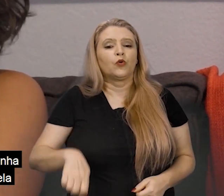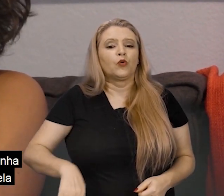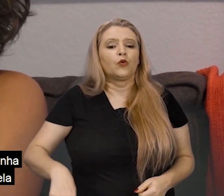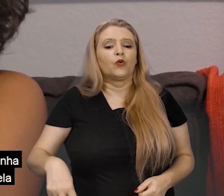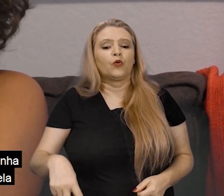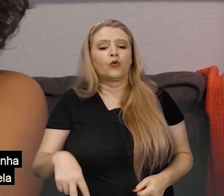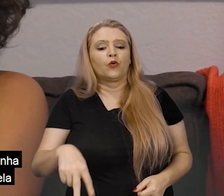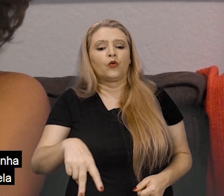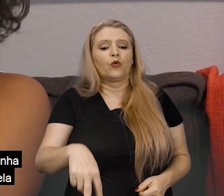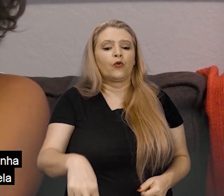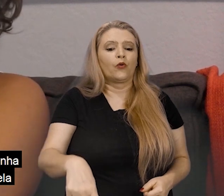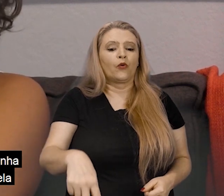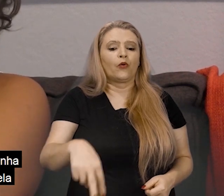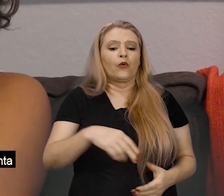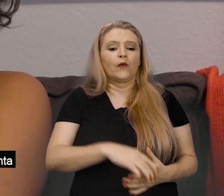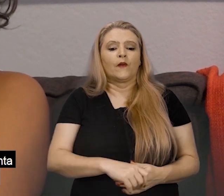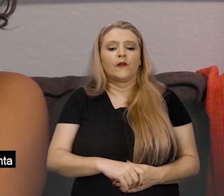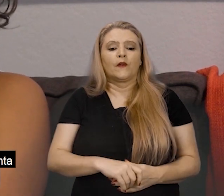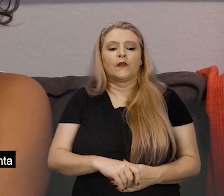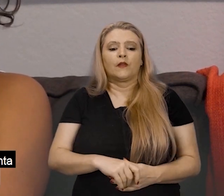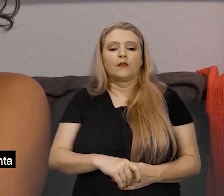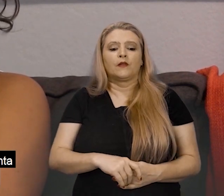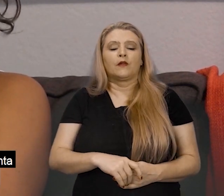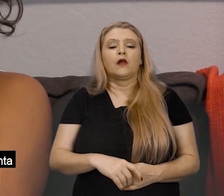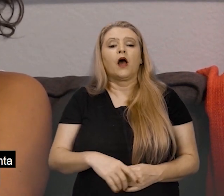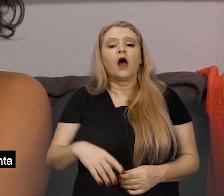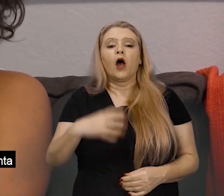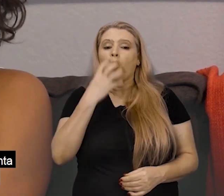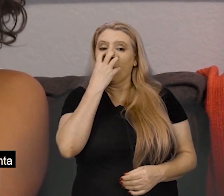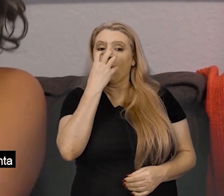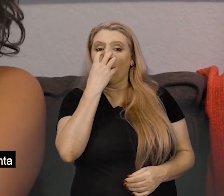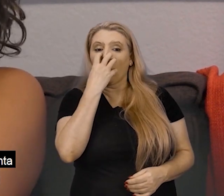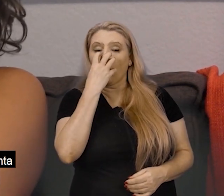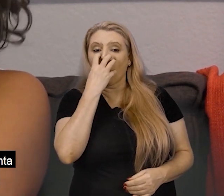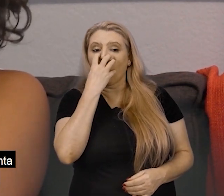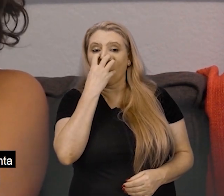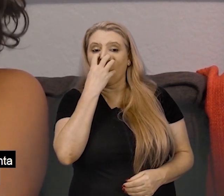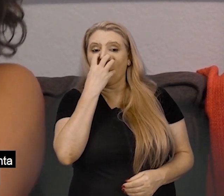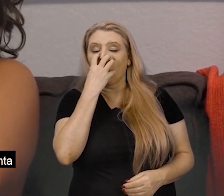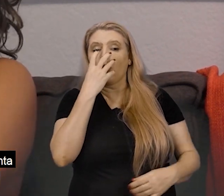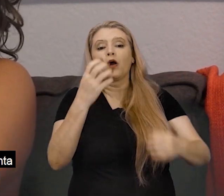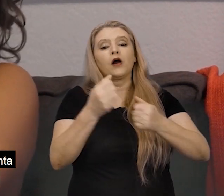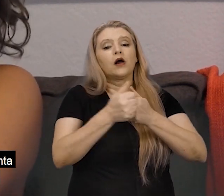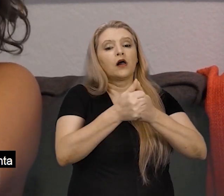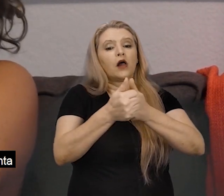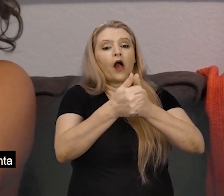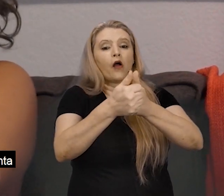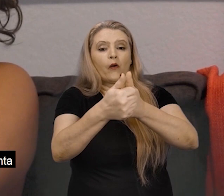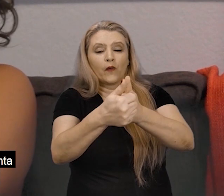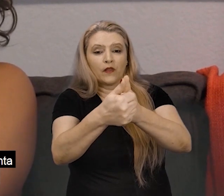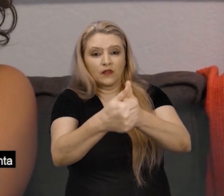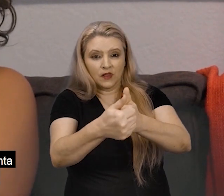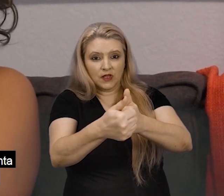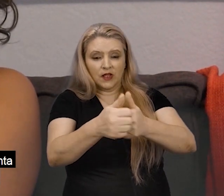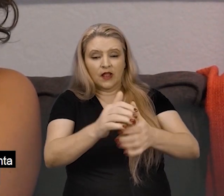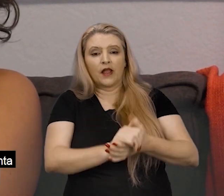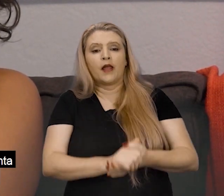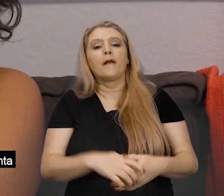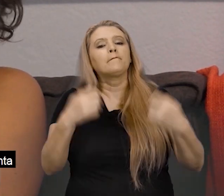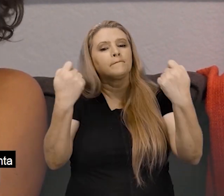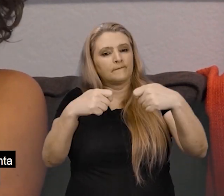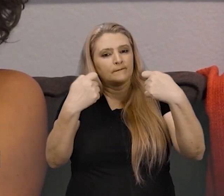está acompanhada pela presença de um cão-guia, que é uma ferramenta que eu não uso durante o